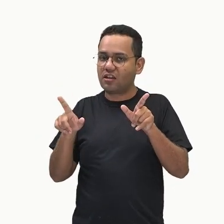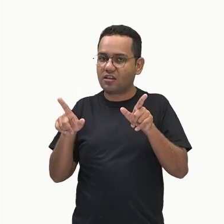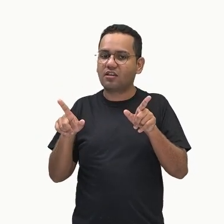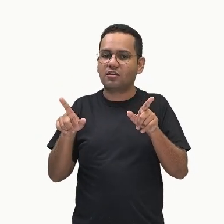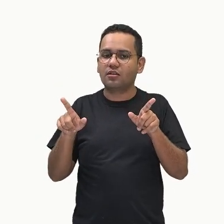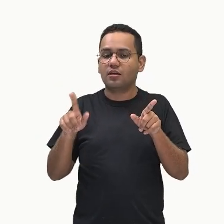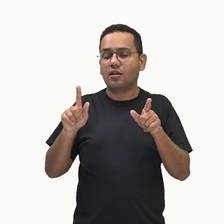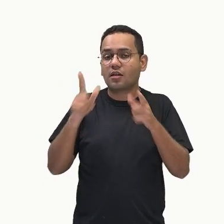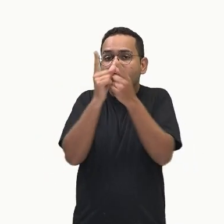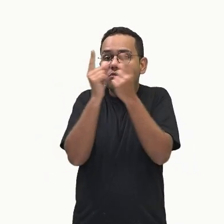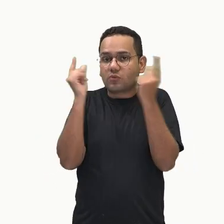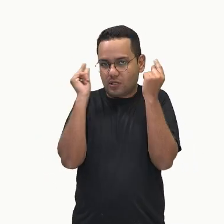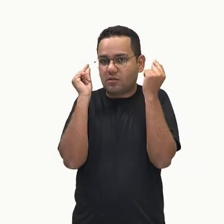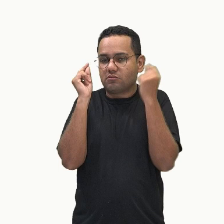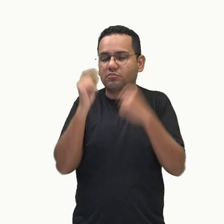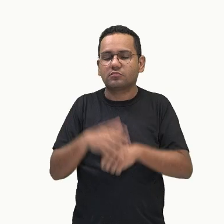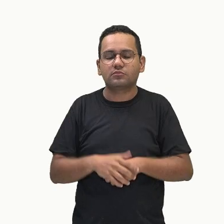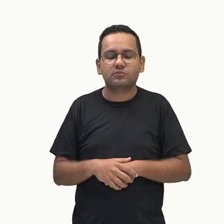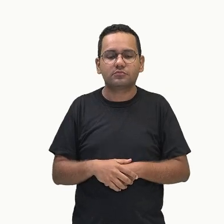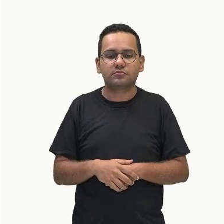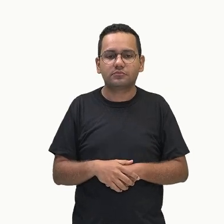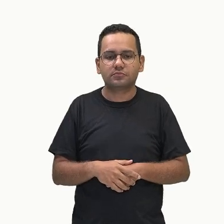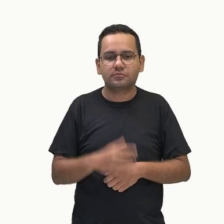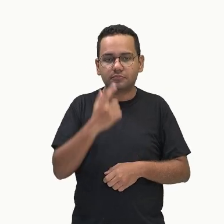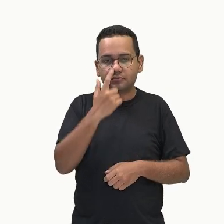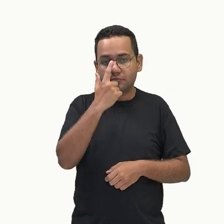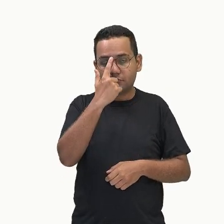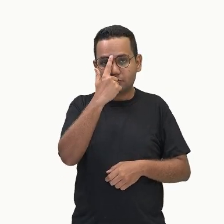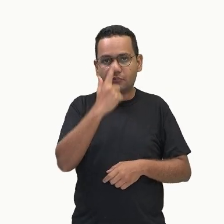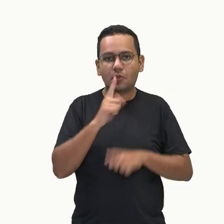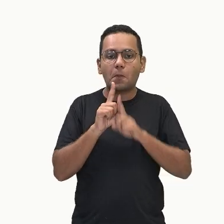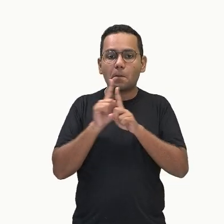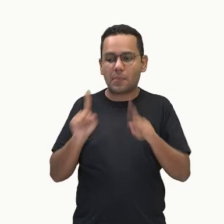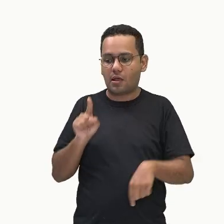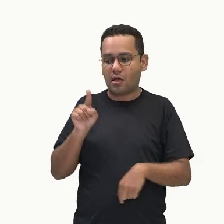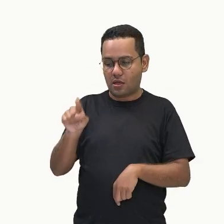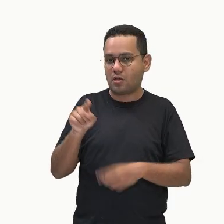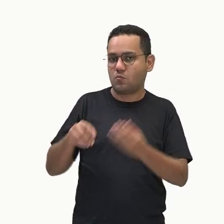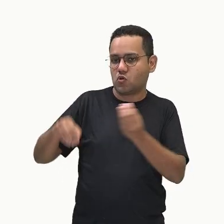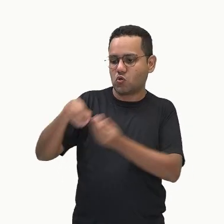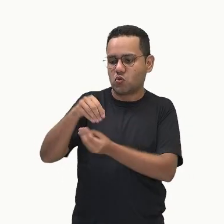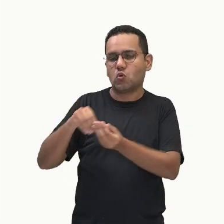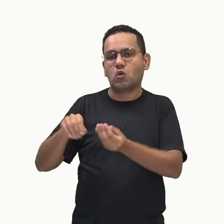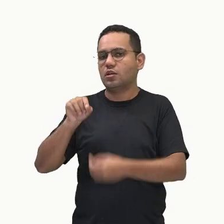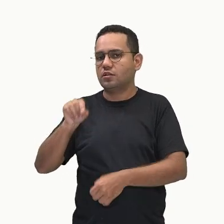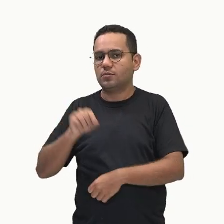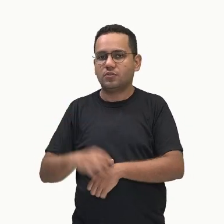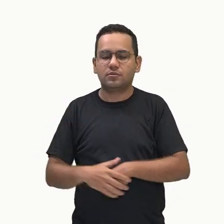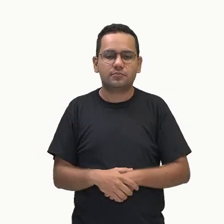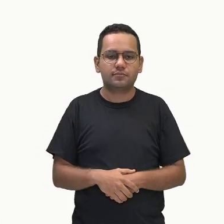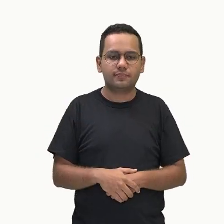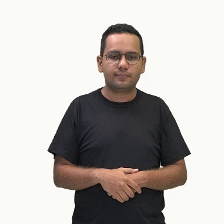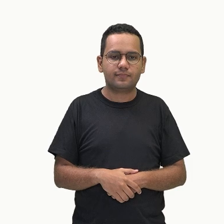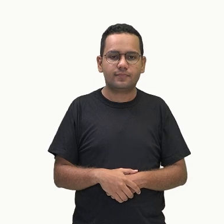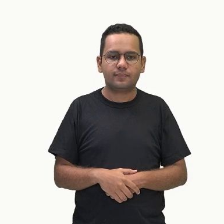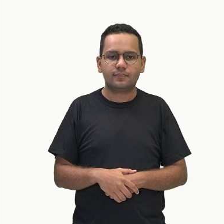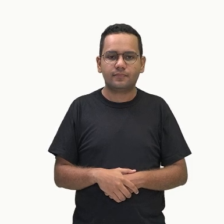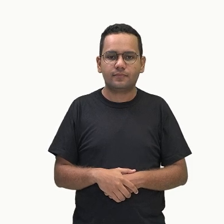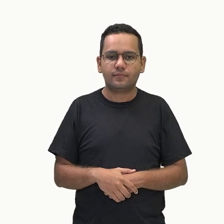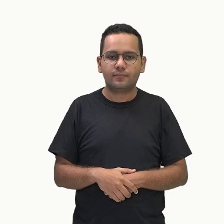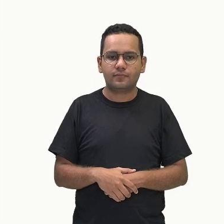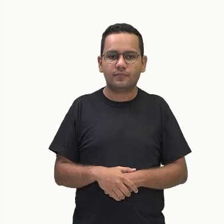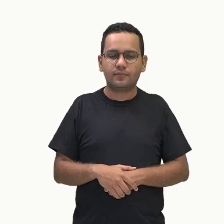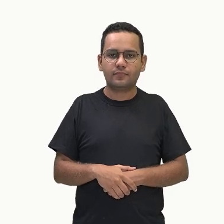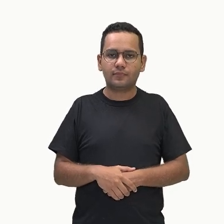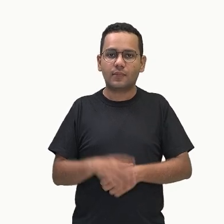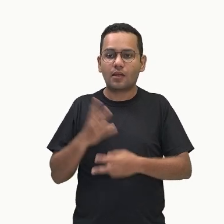e significa diferente. Então, nas misturas consideradas como heterogêneas, vai ser